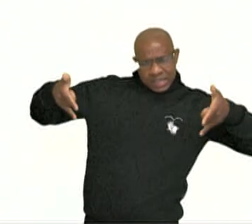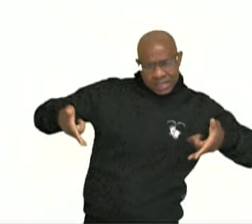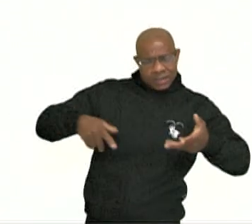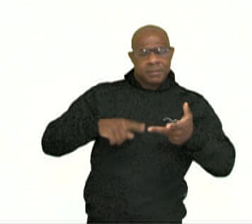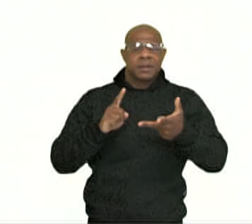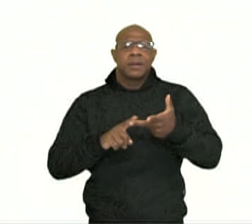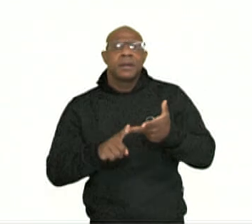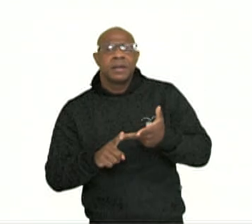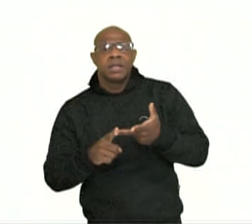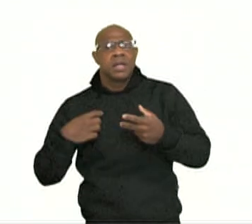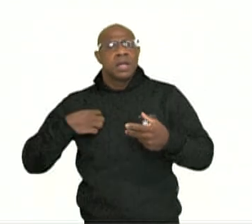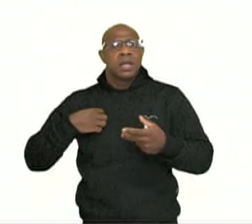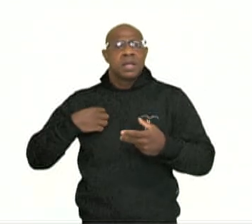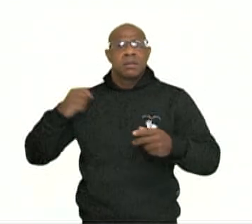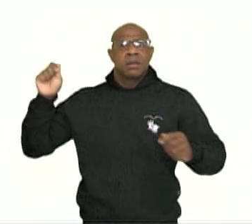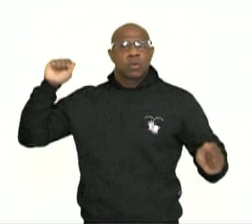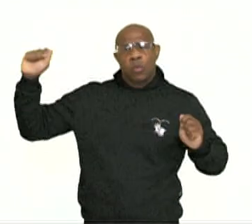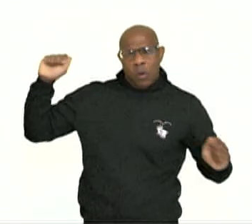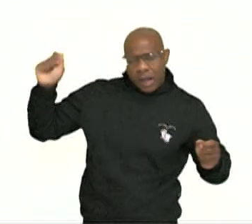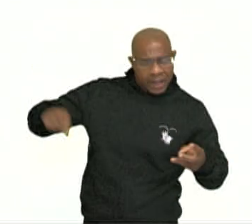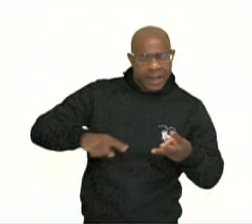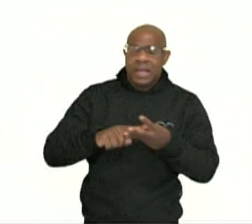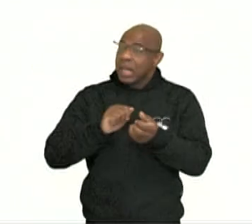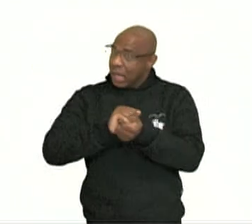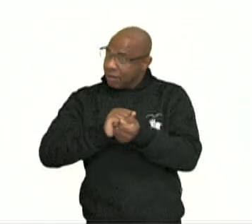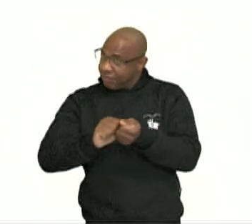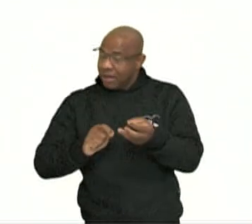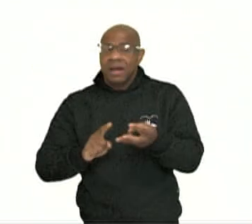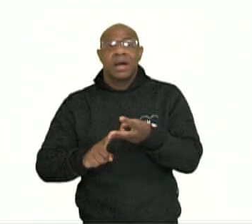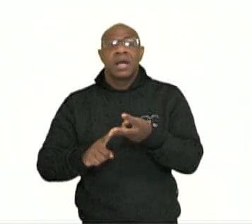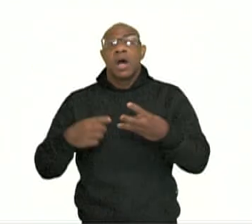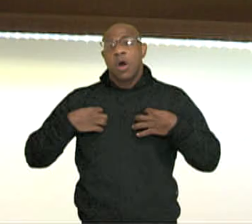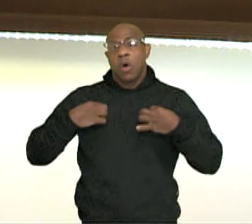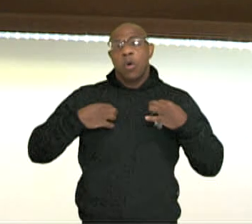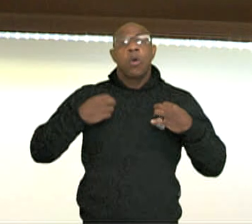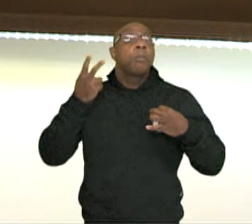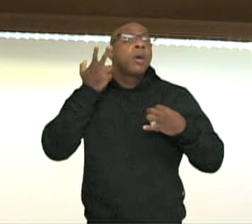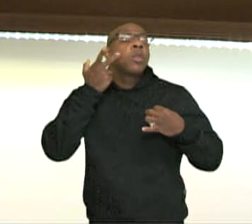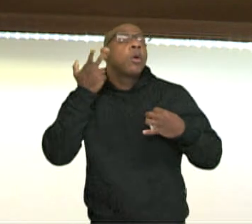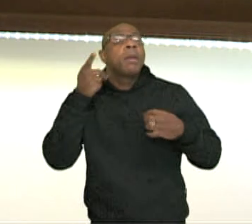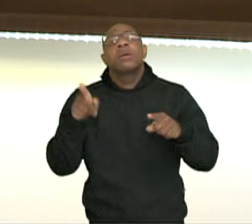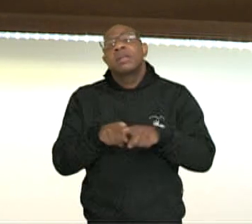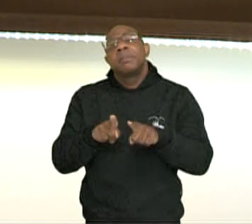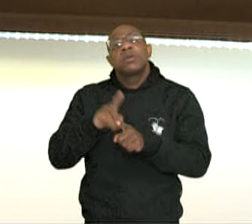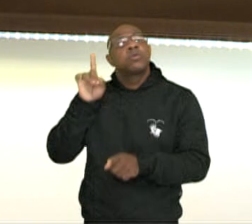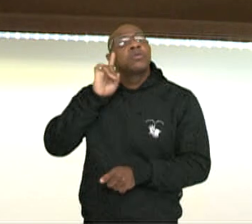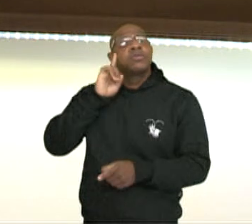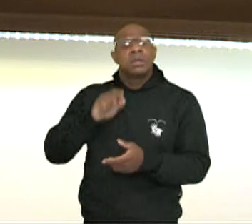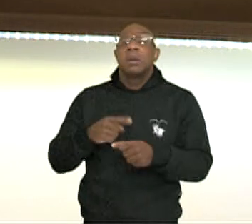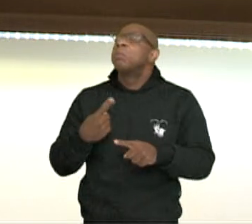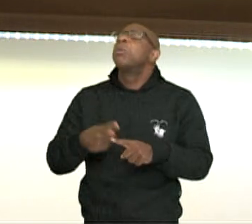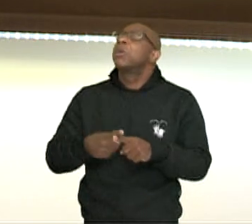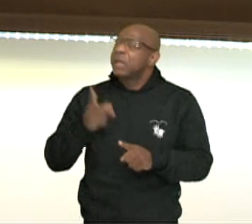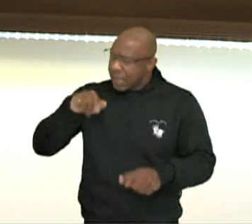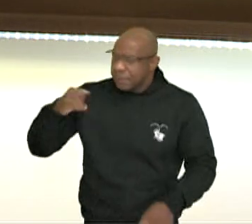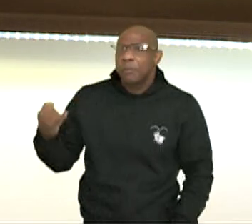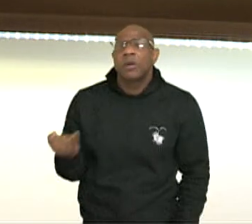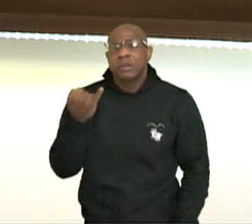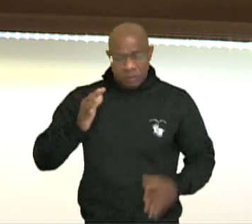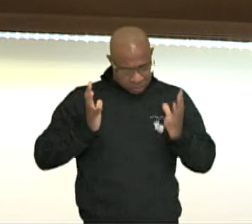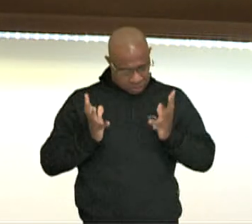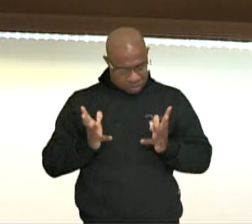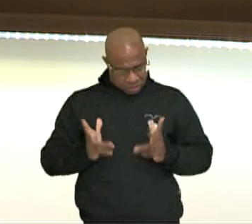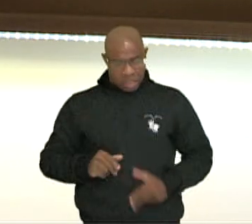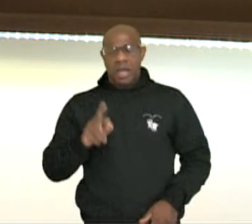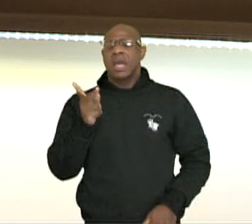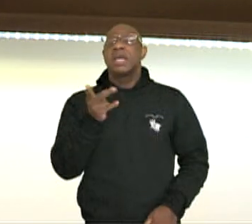as roupas de banho, as roupas comuns que nós usamos, né, no dia a dia? Qual que é a importância de manter a higiene